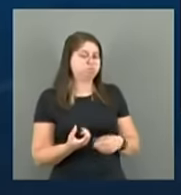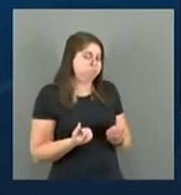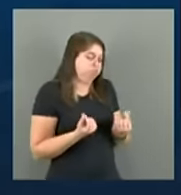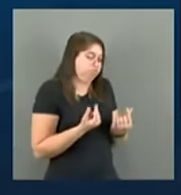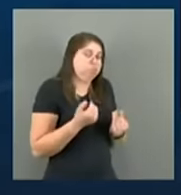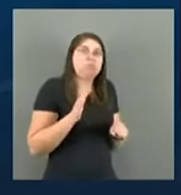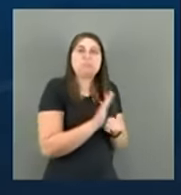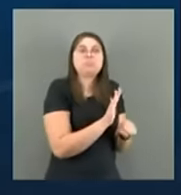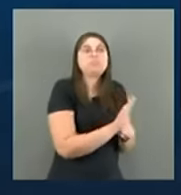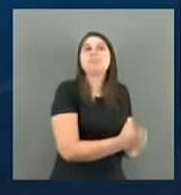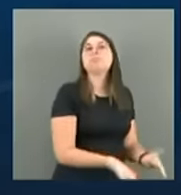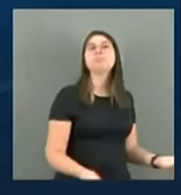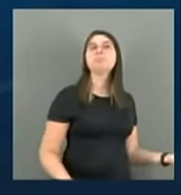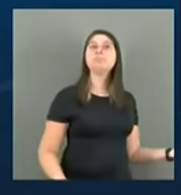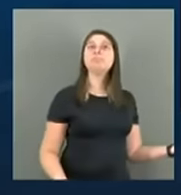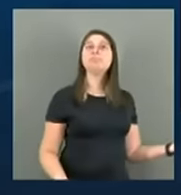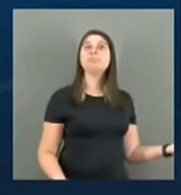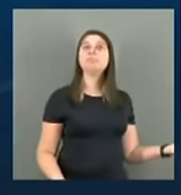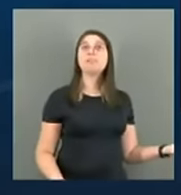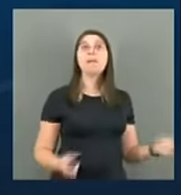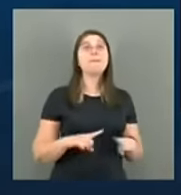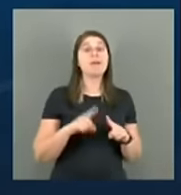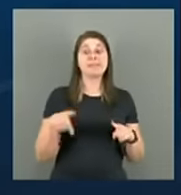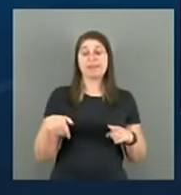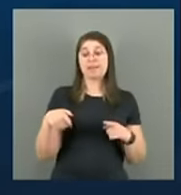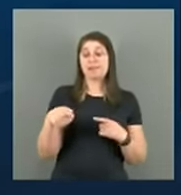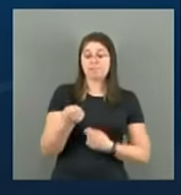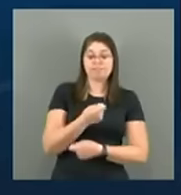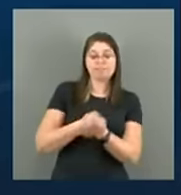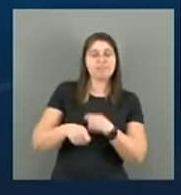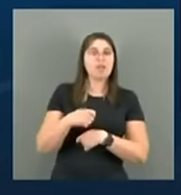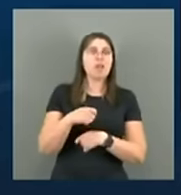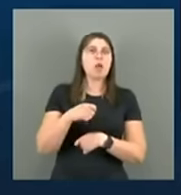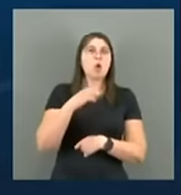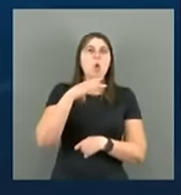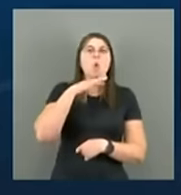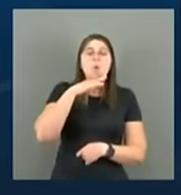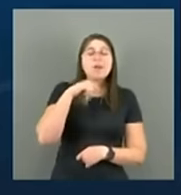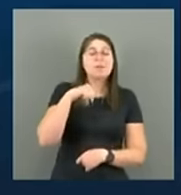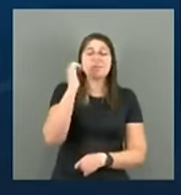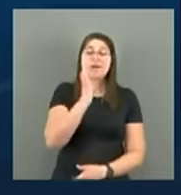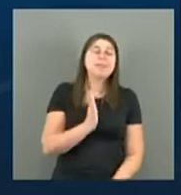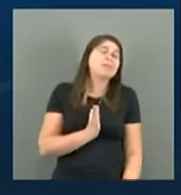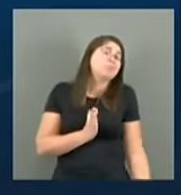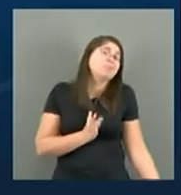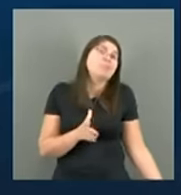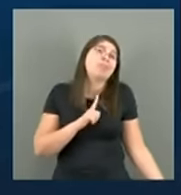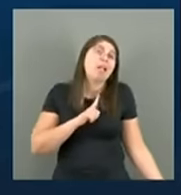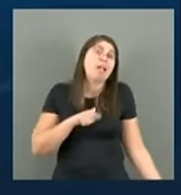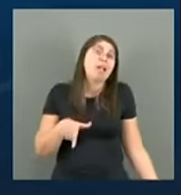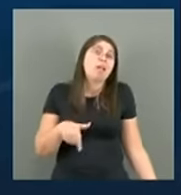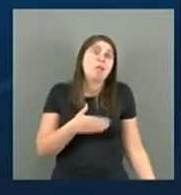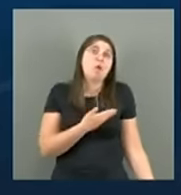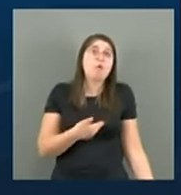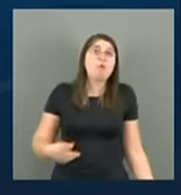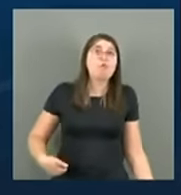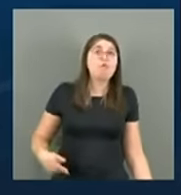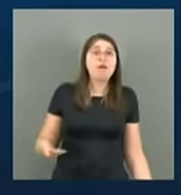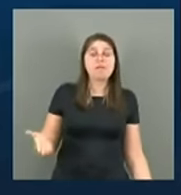tudo, é um gatilho de uma má administração no Brasil. Isso é um gatilho da corrupção que temos no Brasil. Esse é o nosso governador que tem